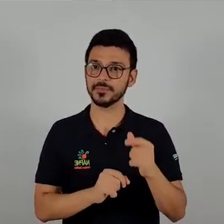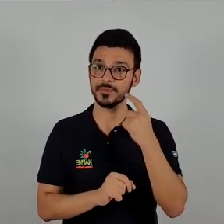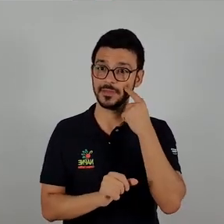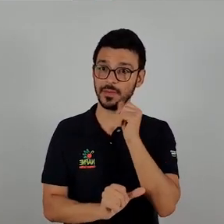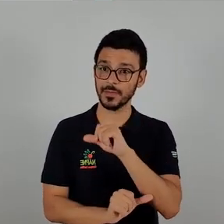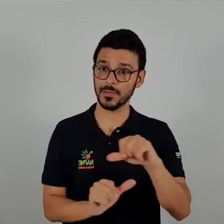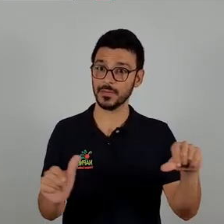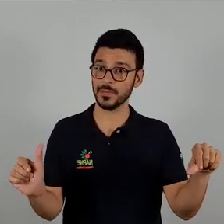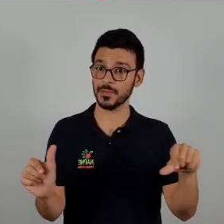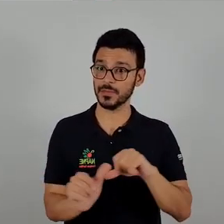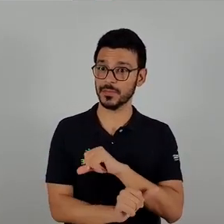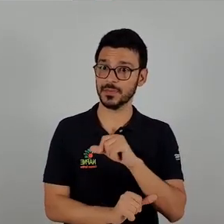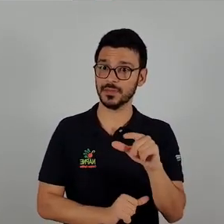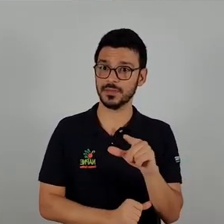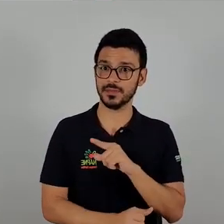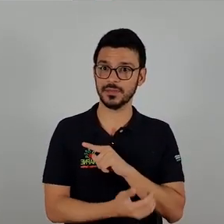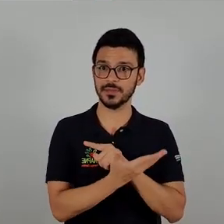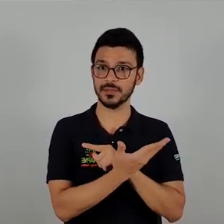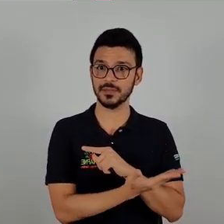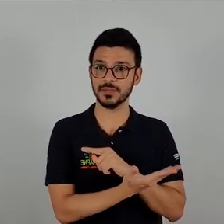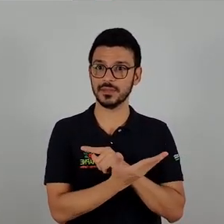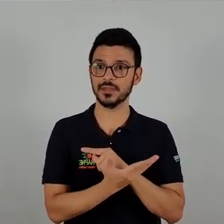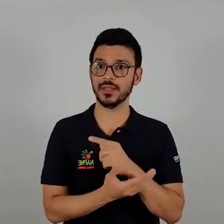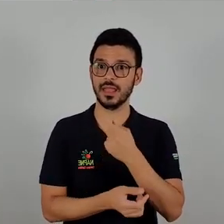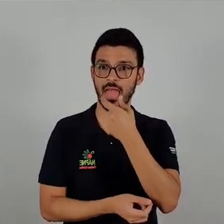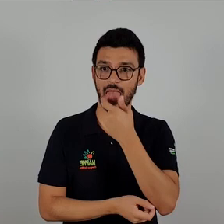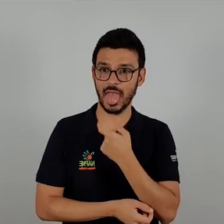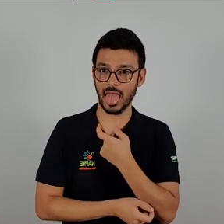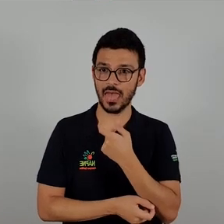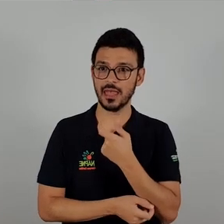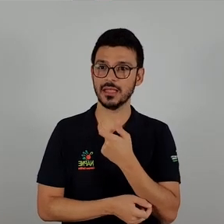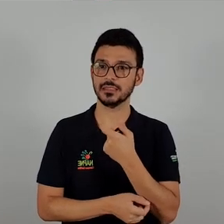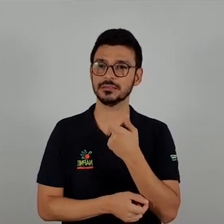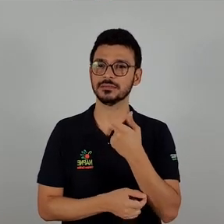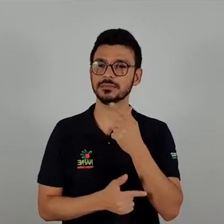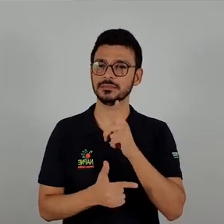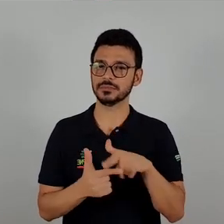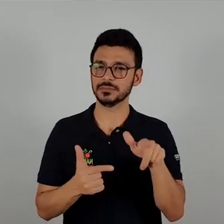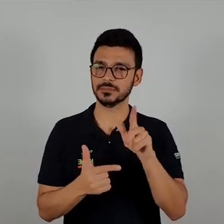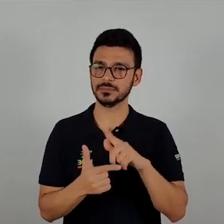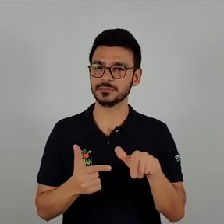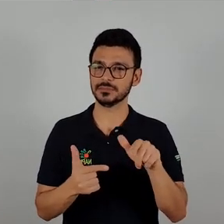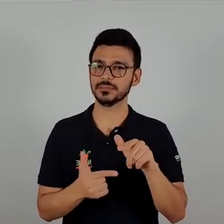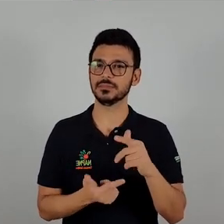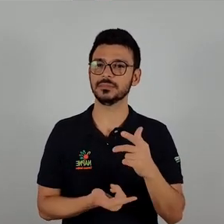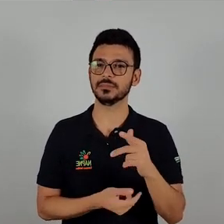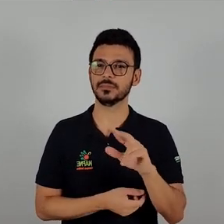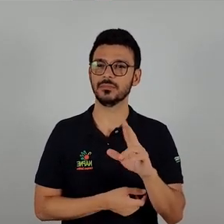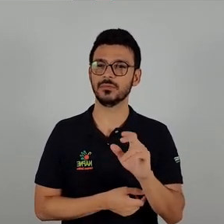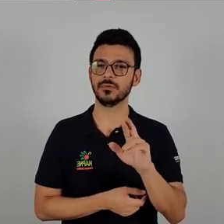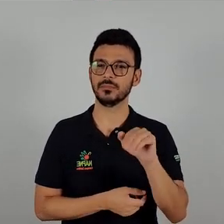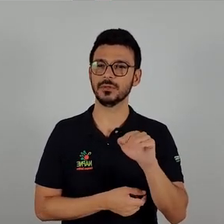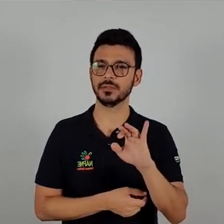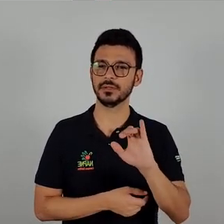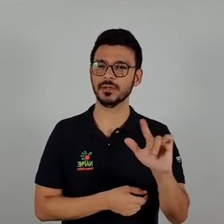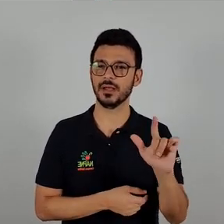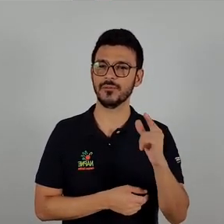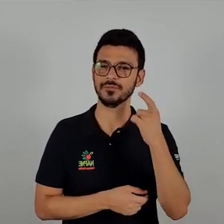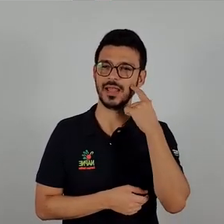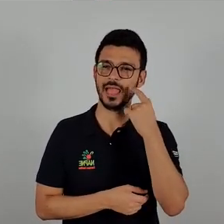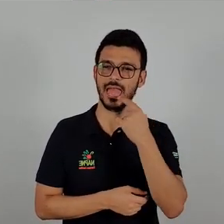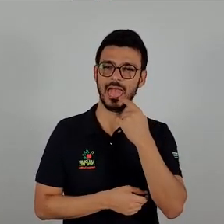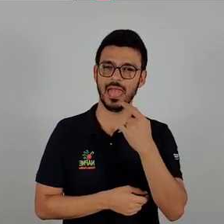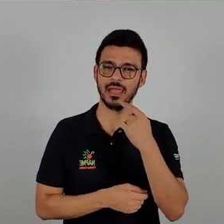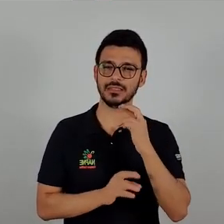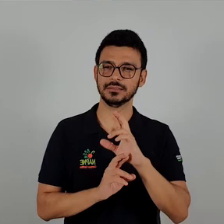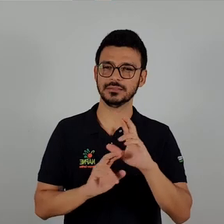circulando, tudo, né? Estão vendo? Aquilo que eu falei do cheiro, ó, imagina o